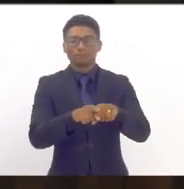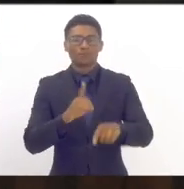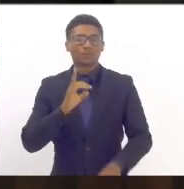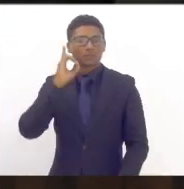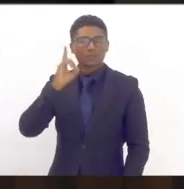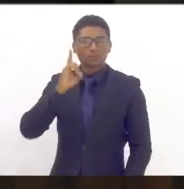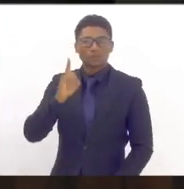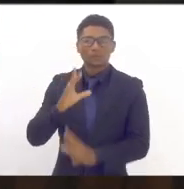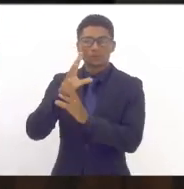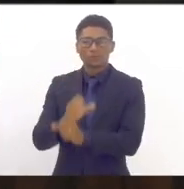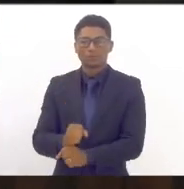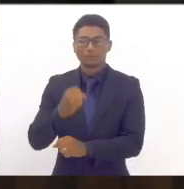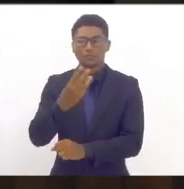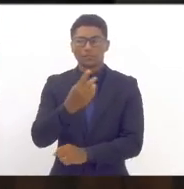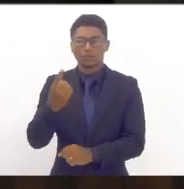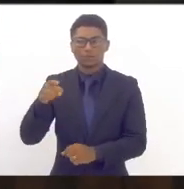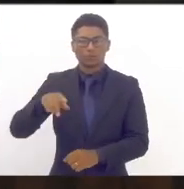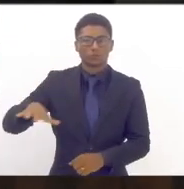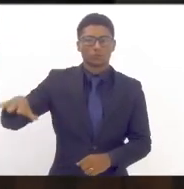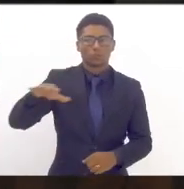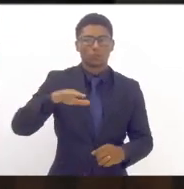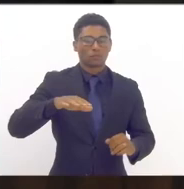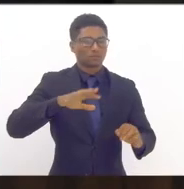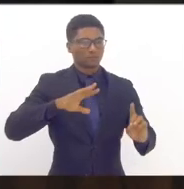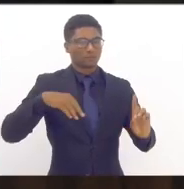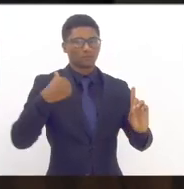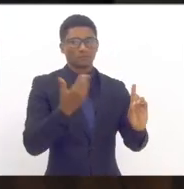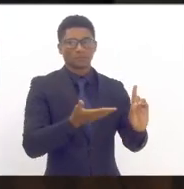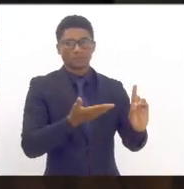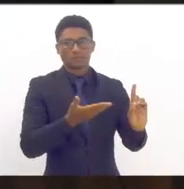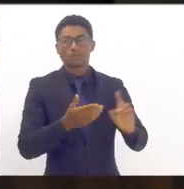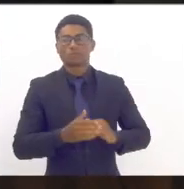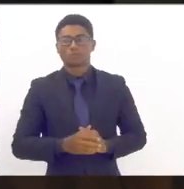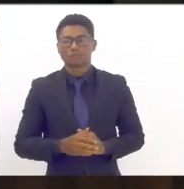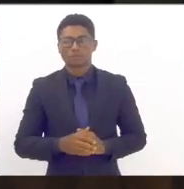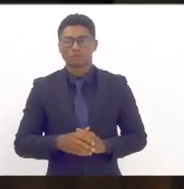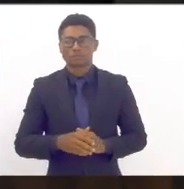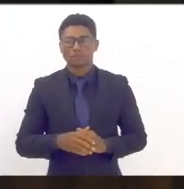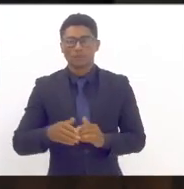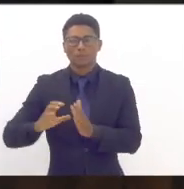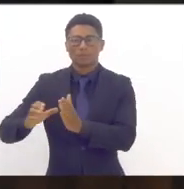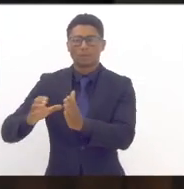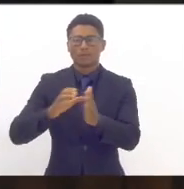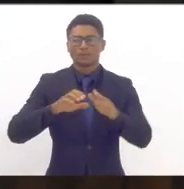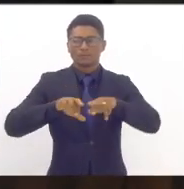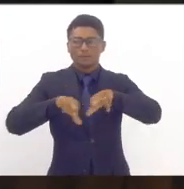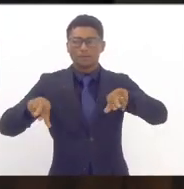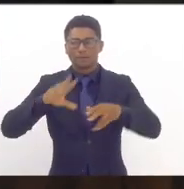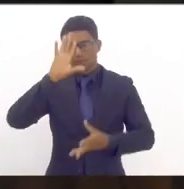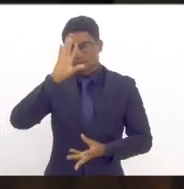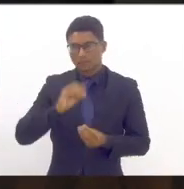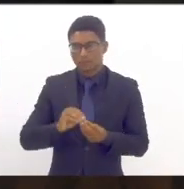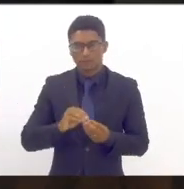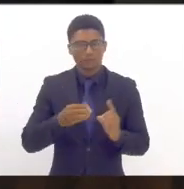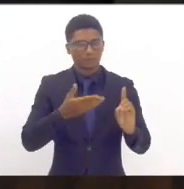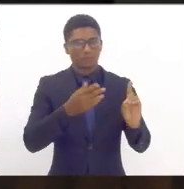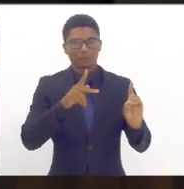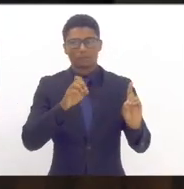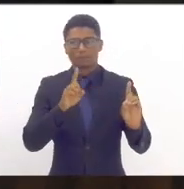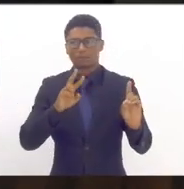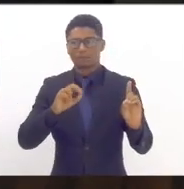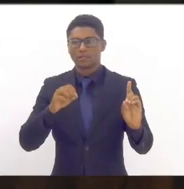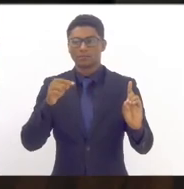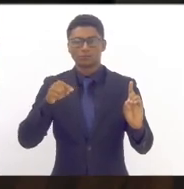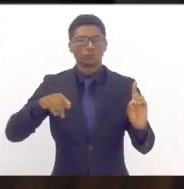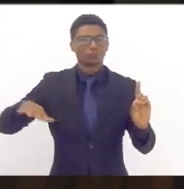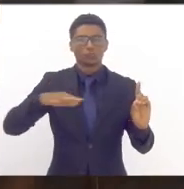de diferentes correntes políticas. Essa pluralidade já denota que Pedro é querido, especialmente porque trata a